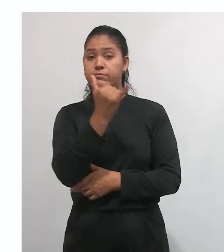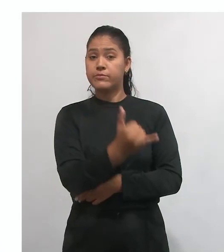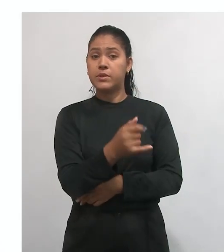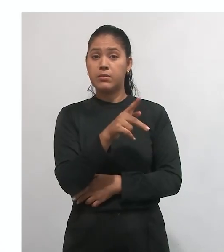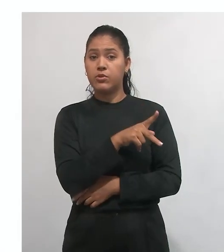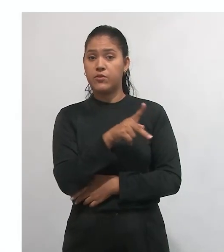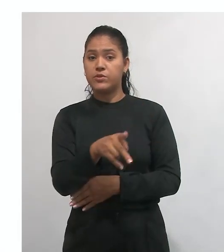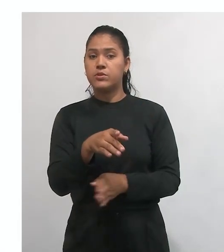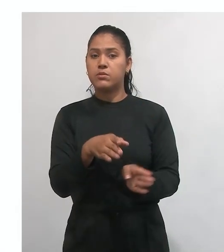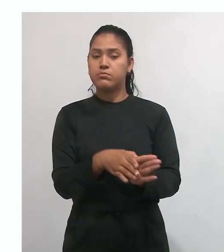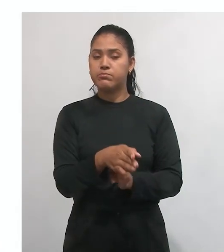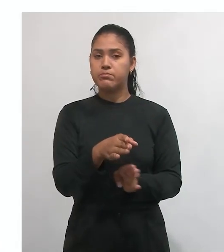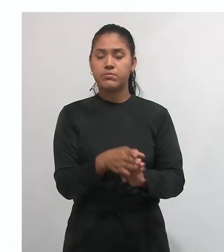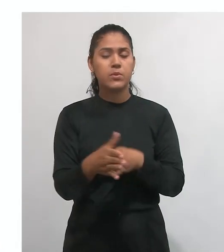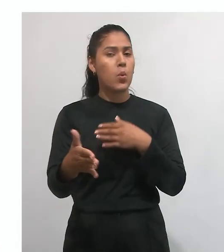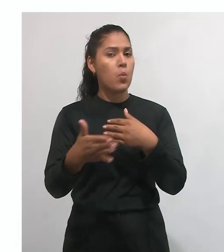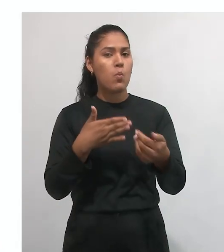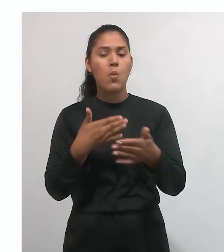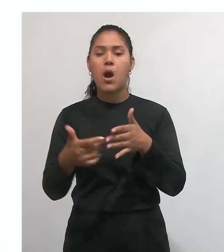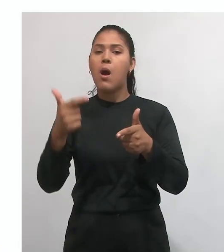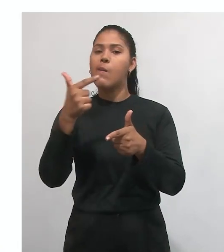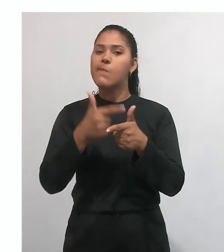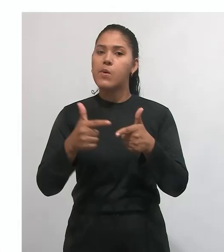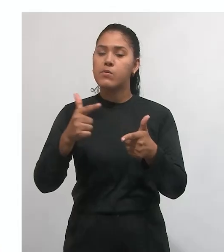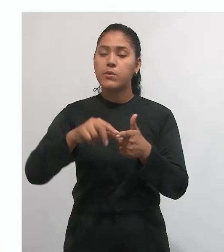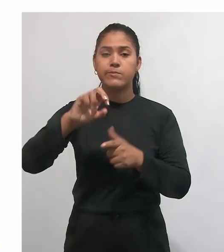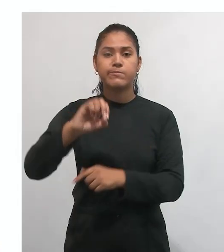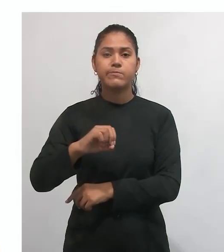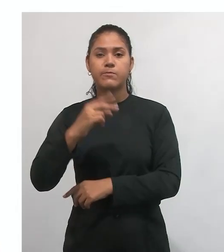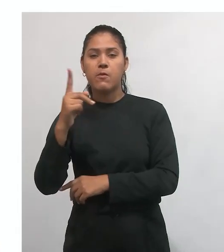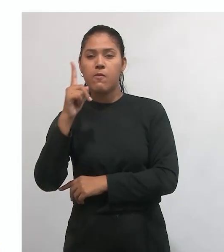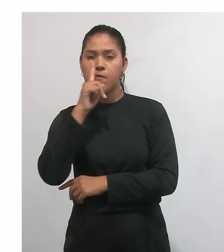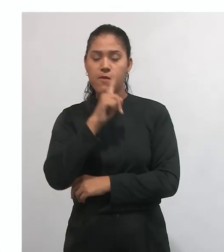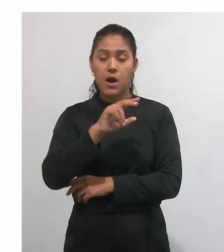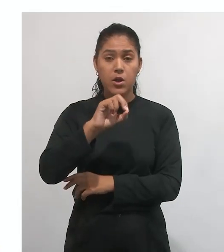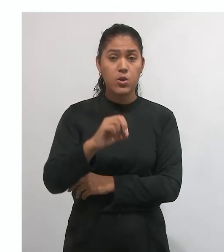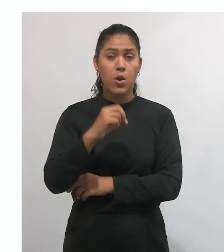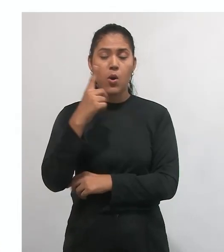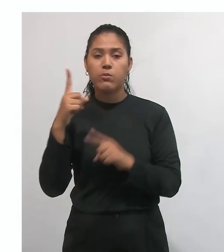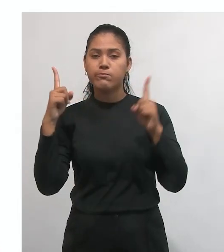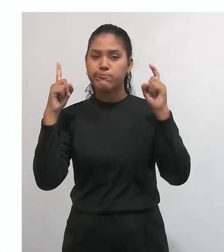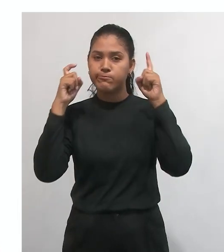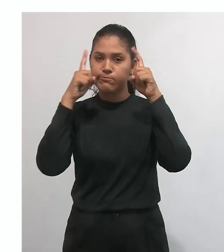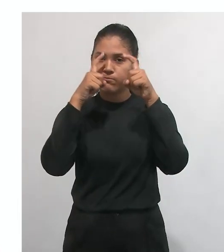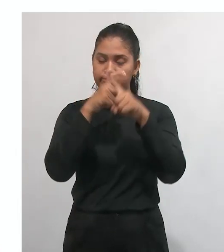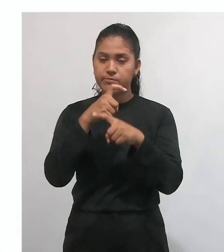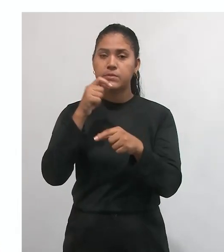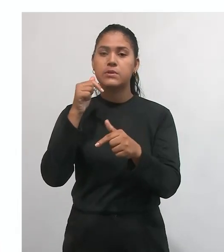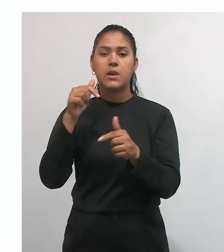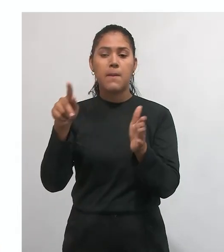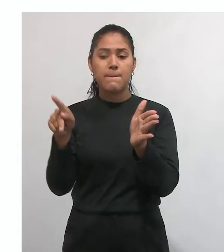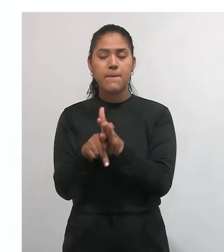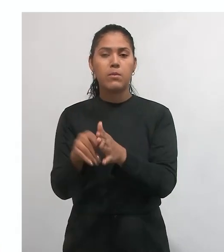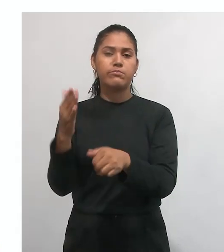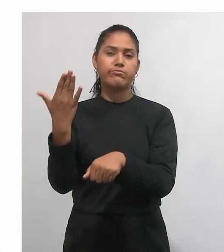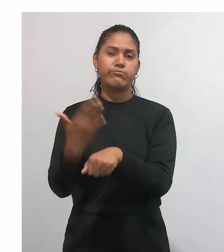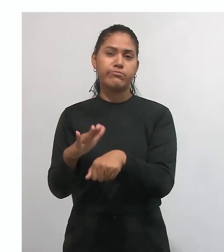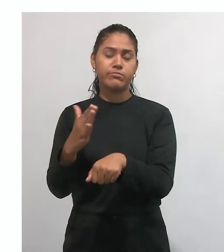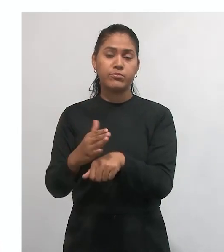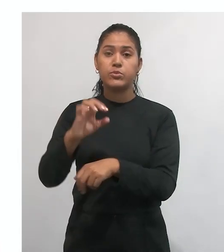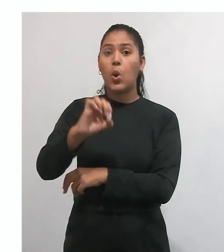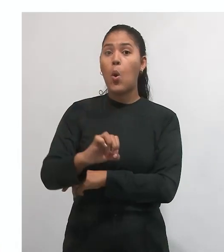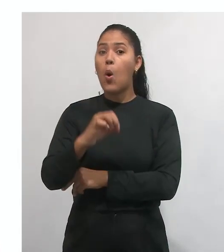ao seu professor orientador qualquer problema ou dificuldade enfrentada no estágio, bem como a